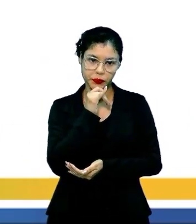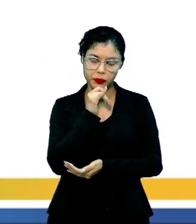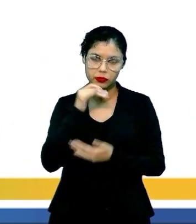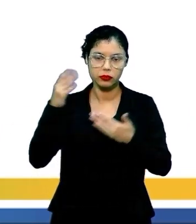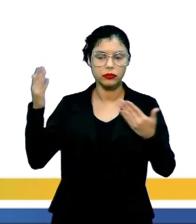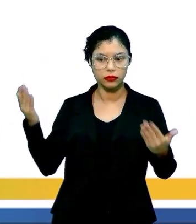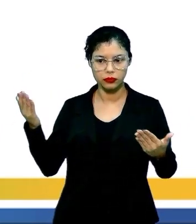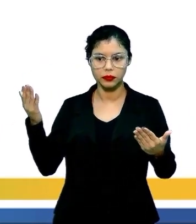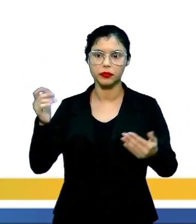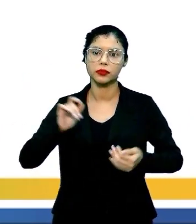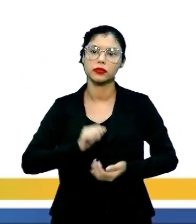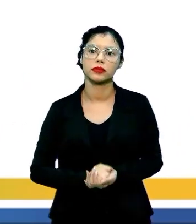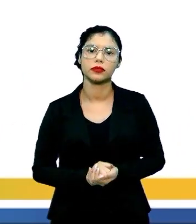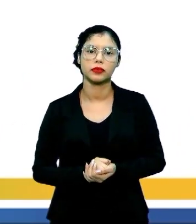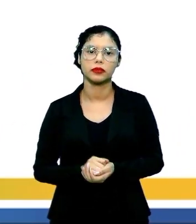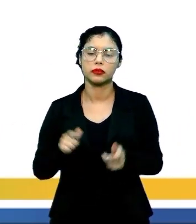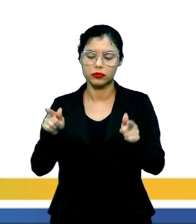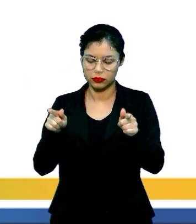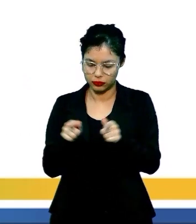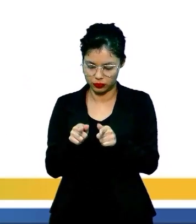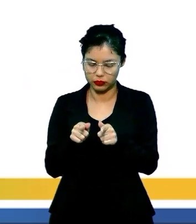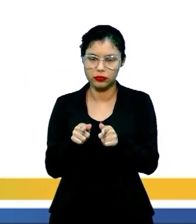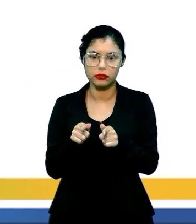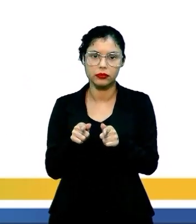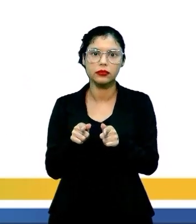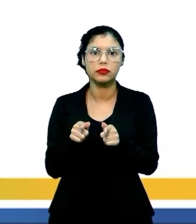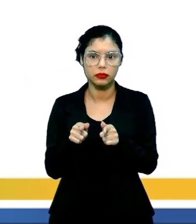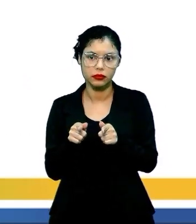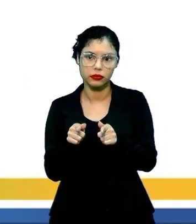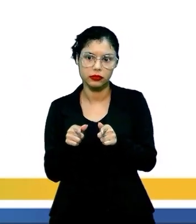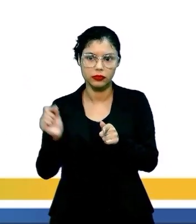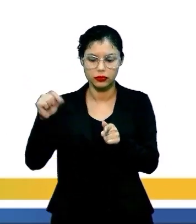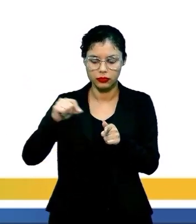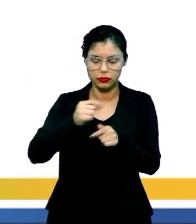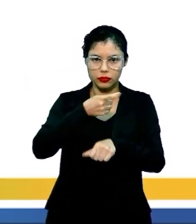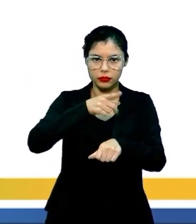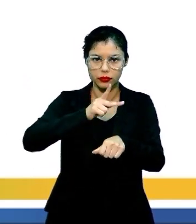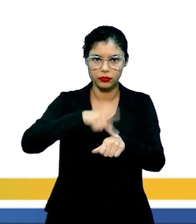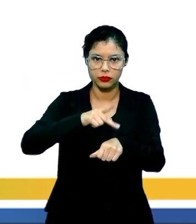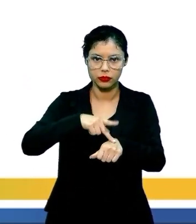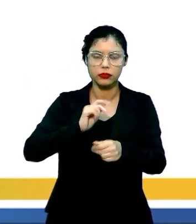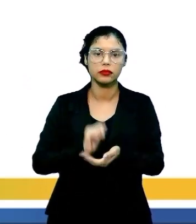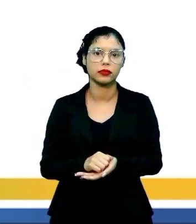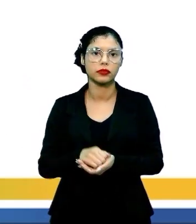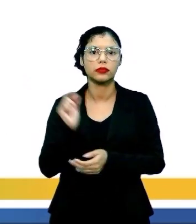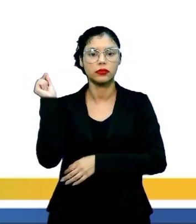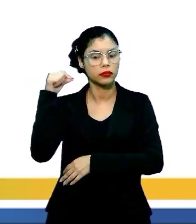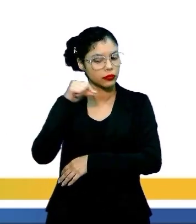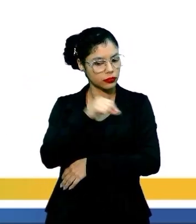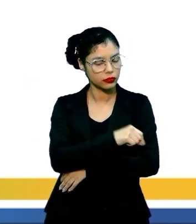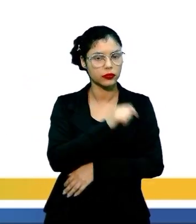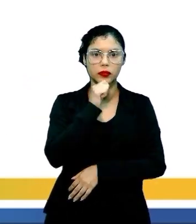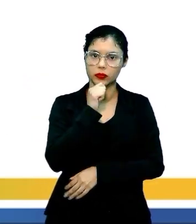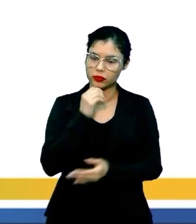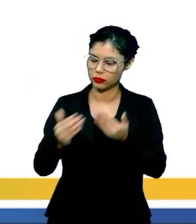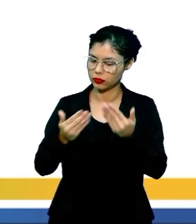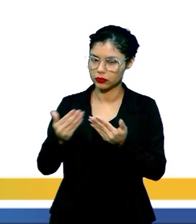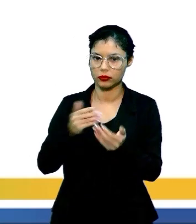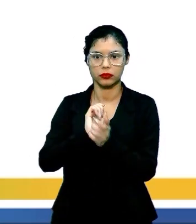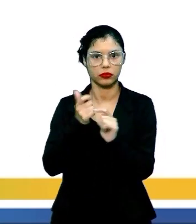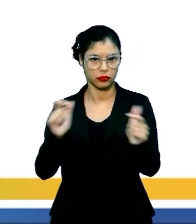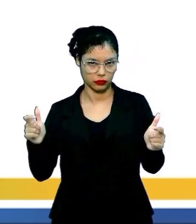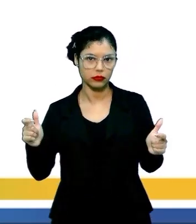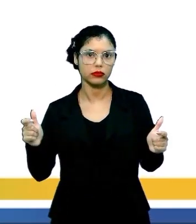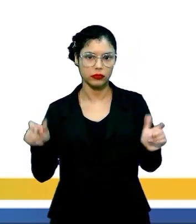desse fenômeno observado. Por exemplo, uma formiga em relação a uma pequena pedra. Essa formiga, quando comparada com a pedra, suas